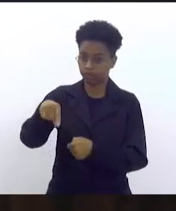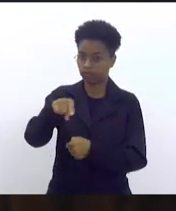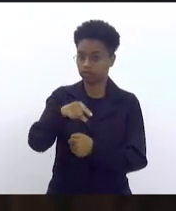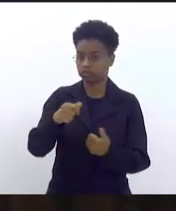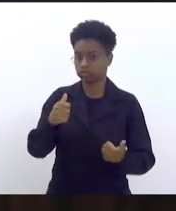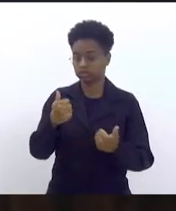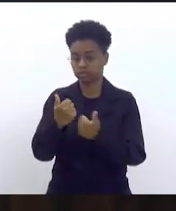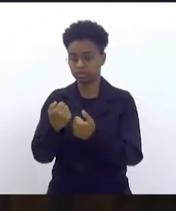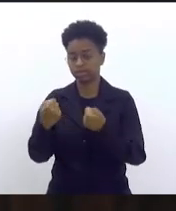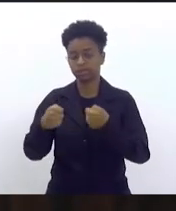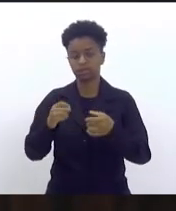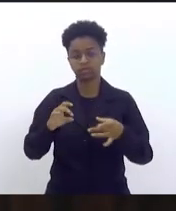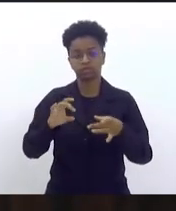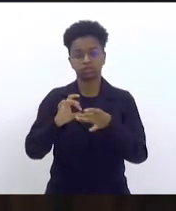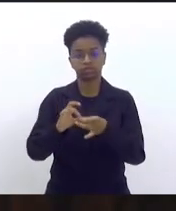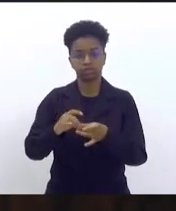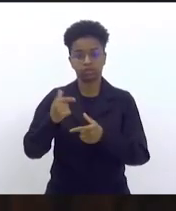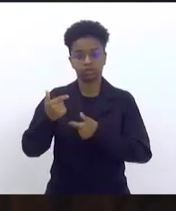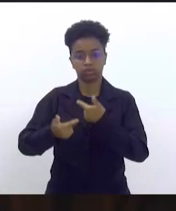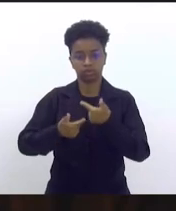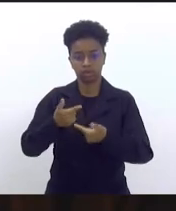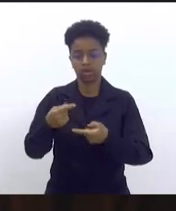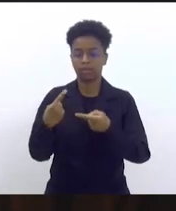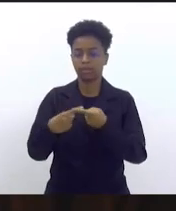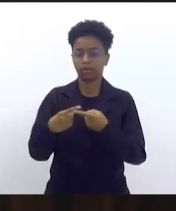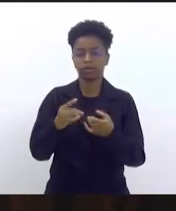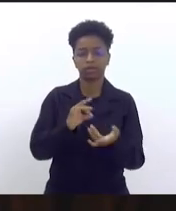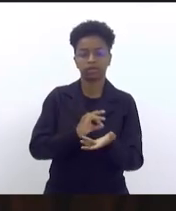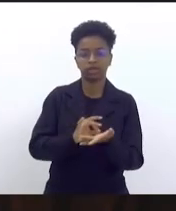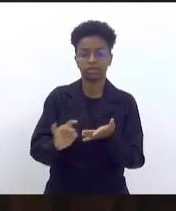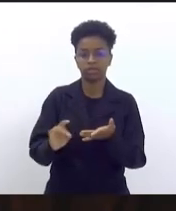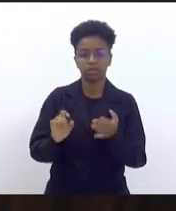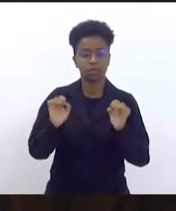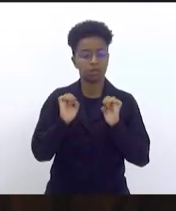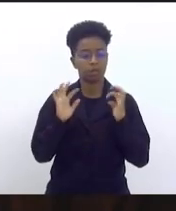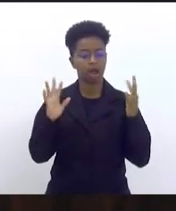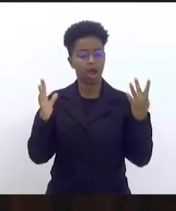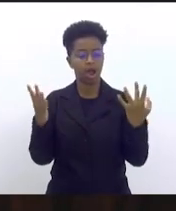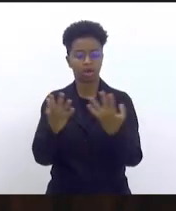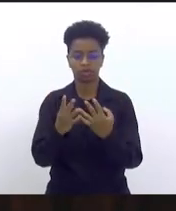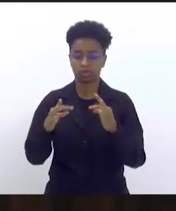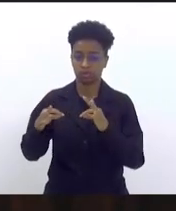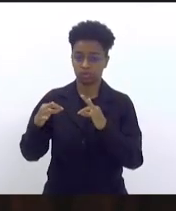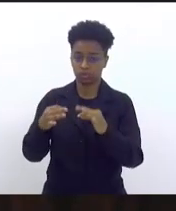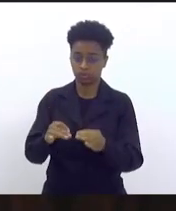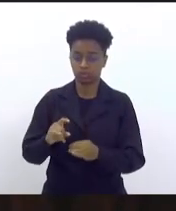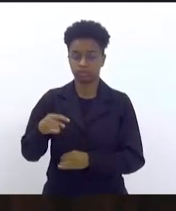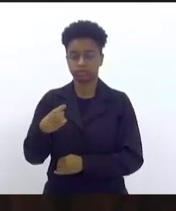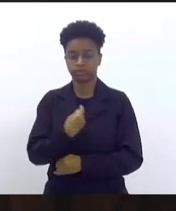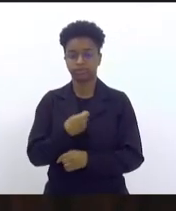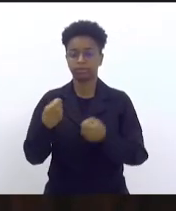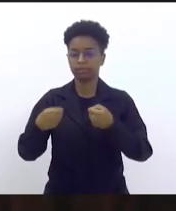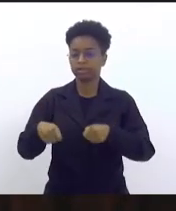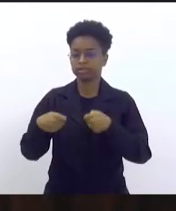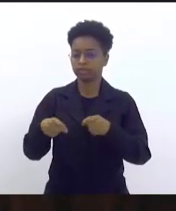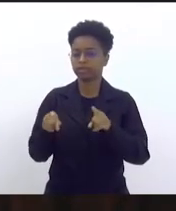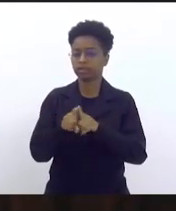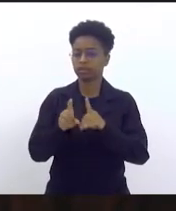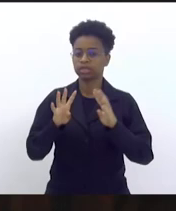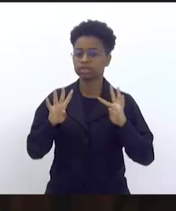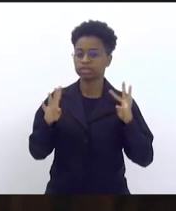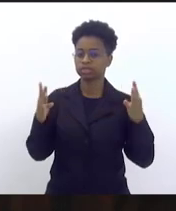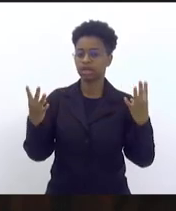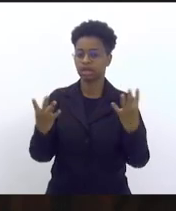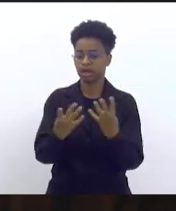estejam conosco nessa luta o inimigo vem para todos e todos os lados e nós precisamos nos cercar de todos